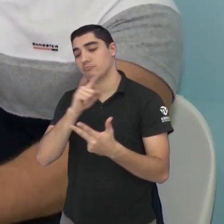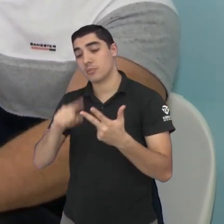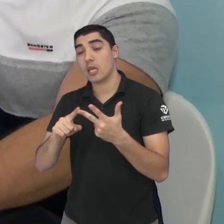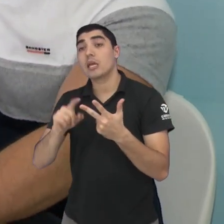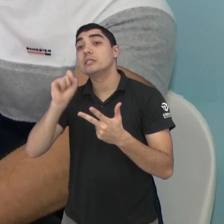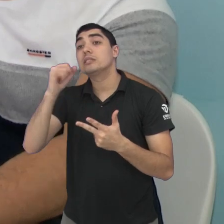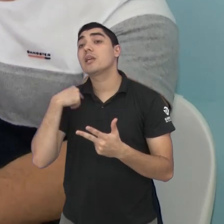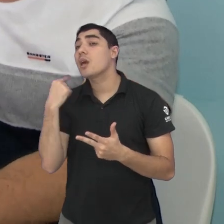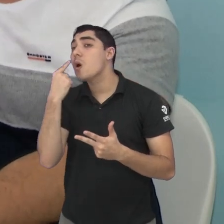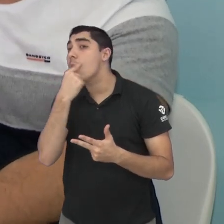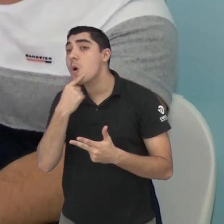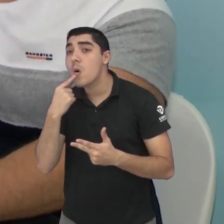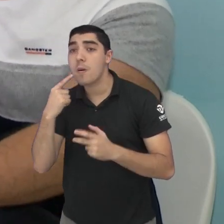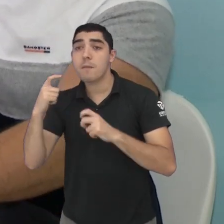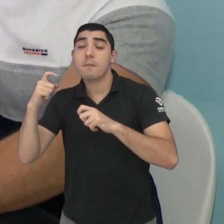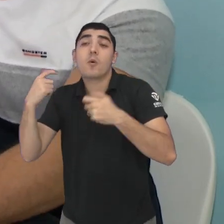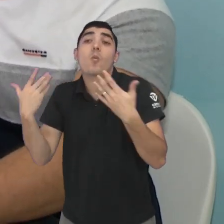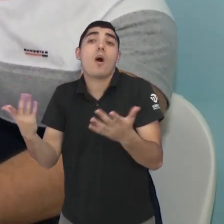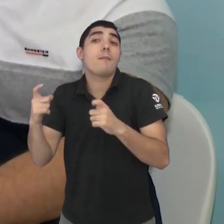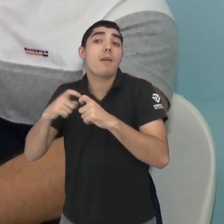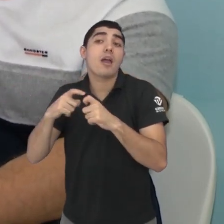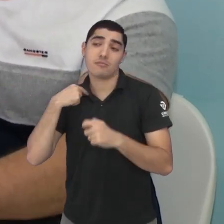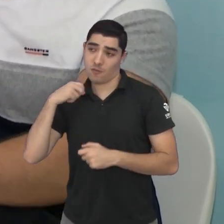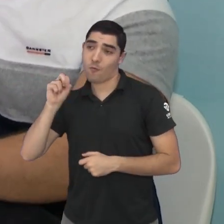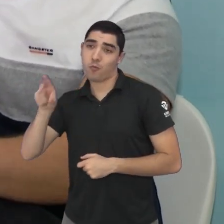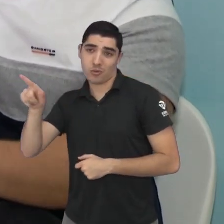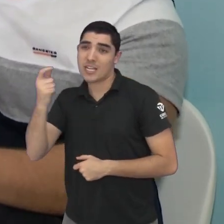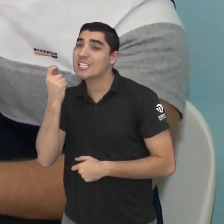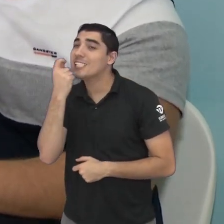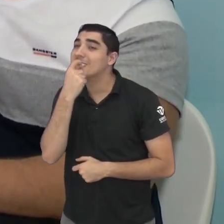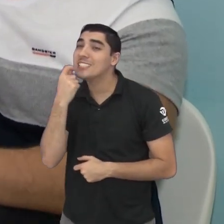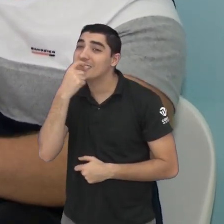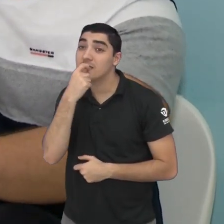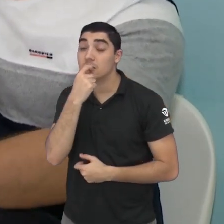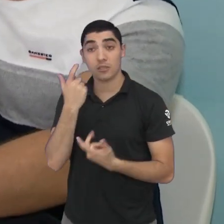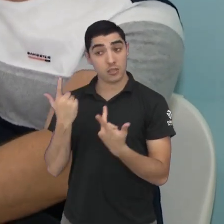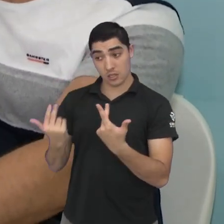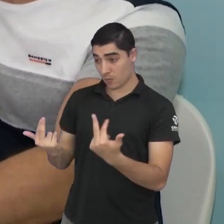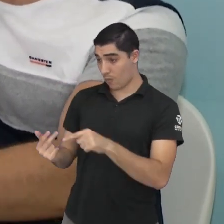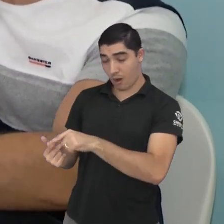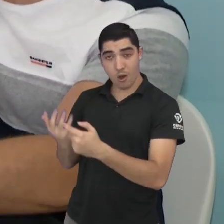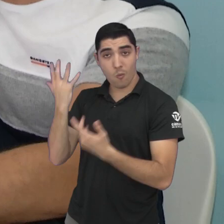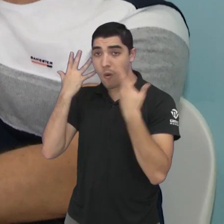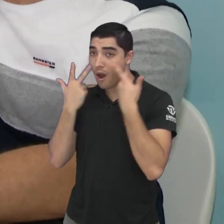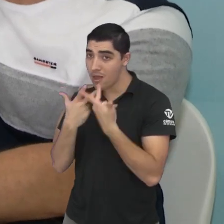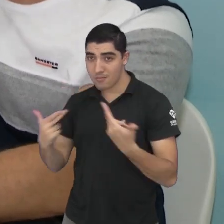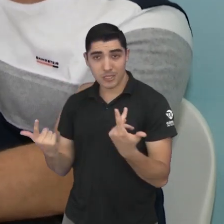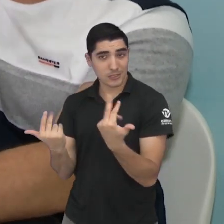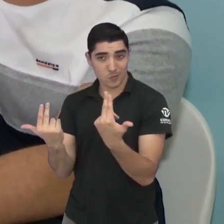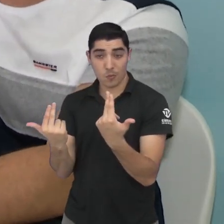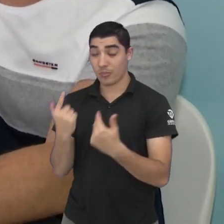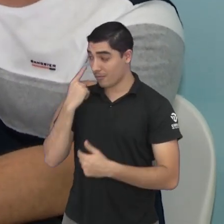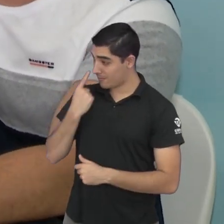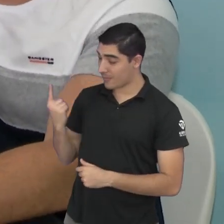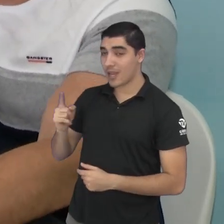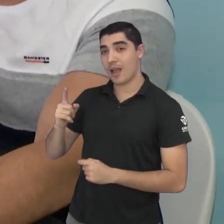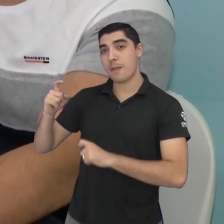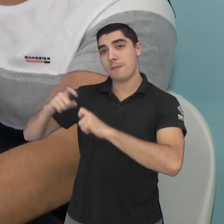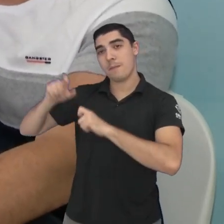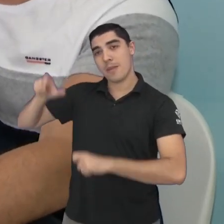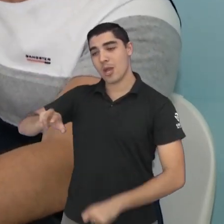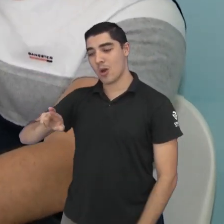cuidado com a minha boca, com os meus dentes, vou num dentista. Com os nossos pets, mesma coisa. E a doutora Rosana tá aqui porque ela